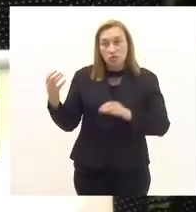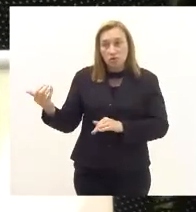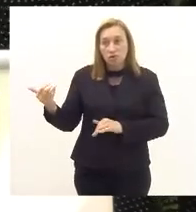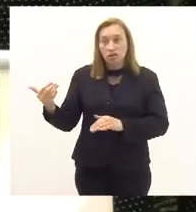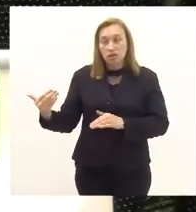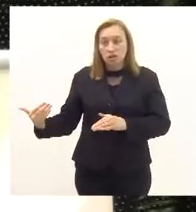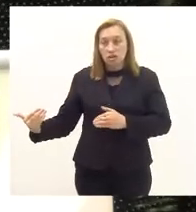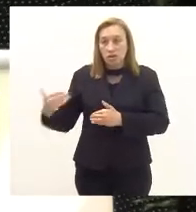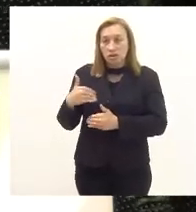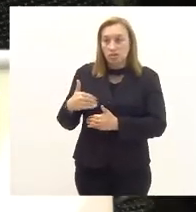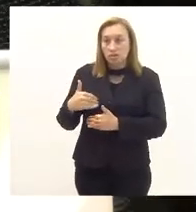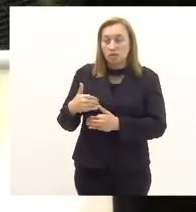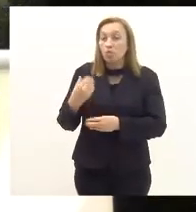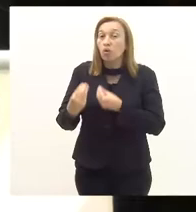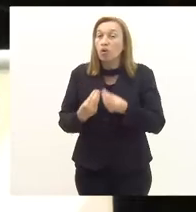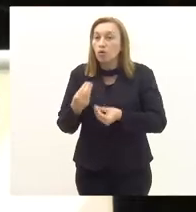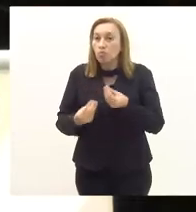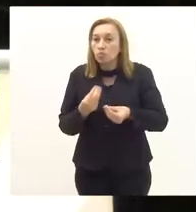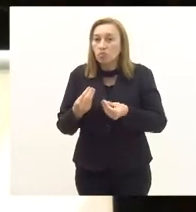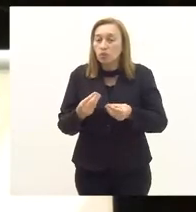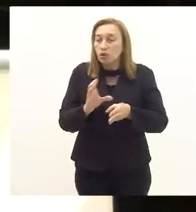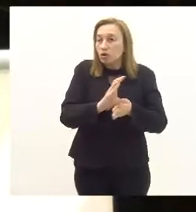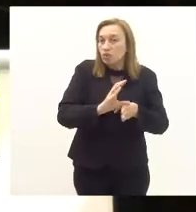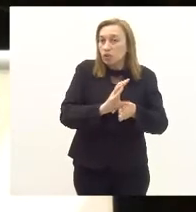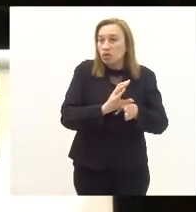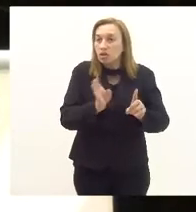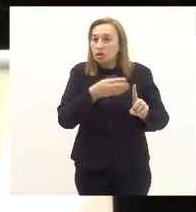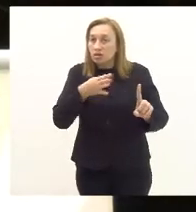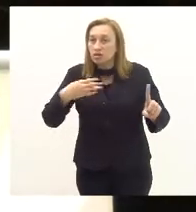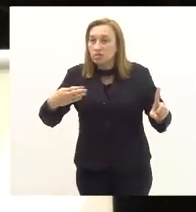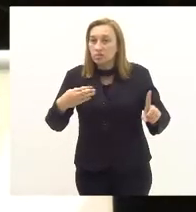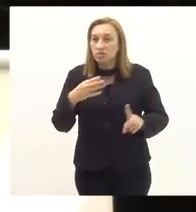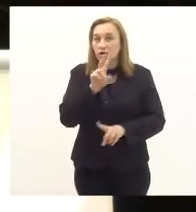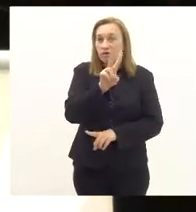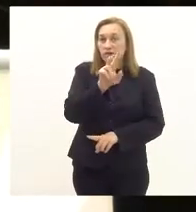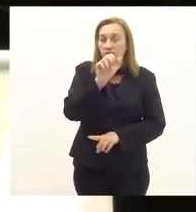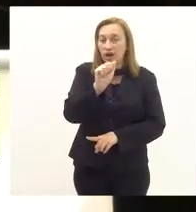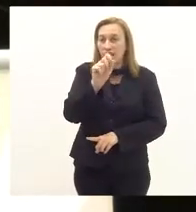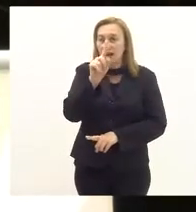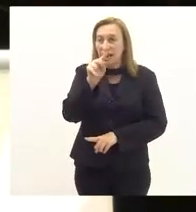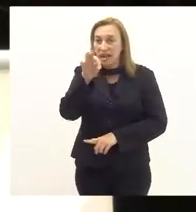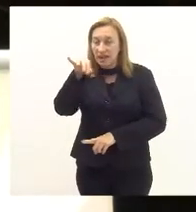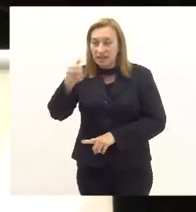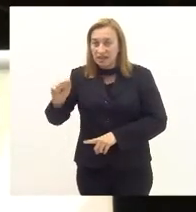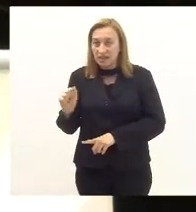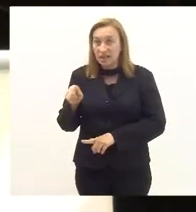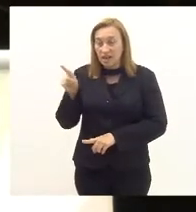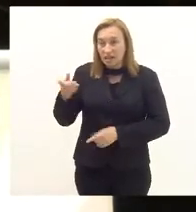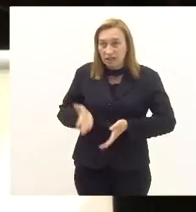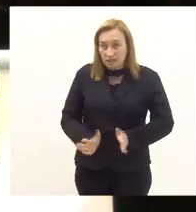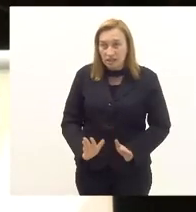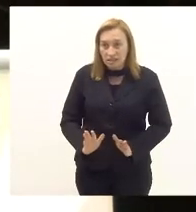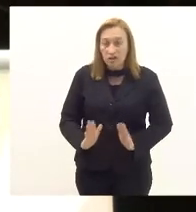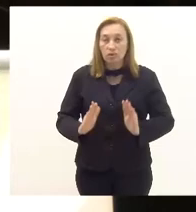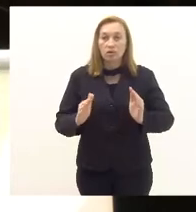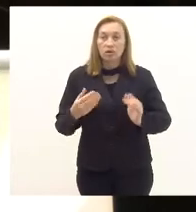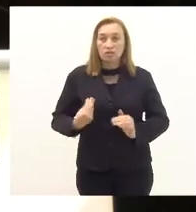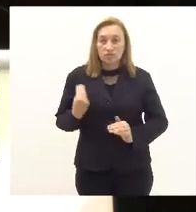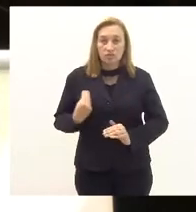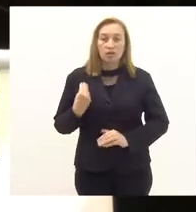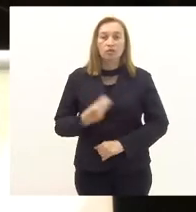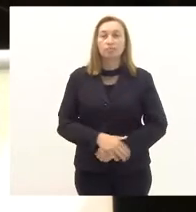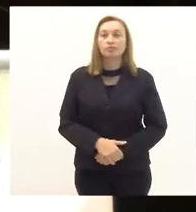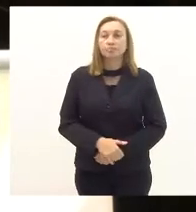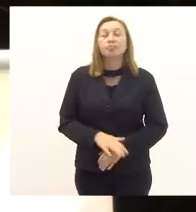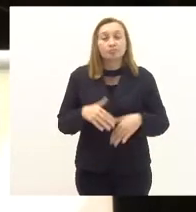sabe como? Através do Conselho LGBT de Valença, da onde essa moça nasceu, onde ela mora.